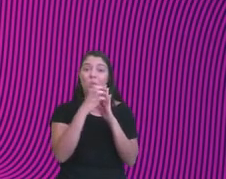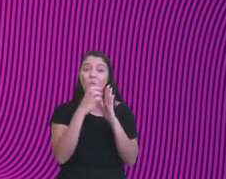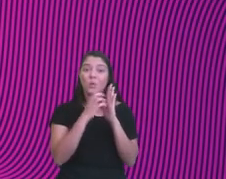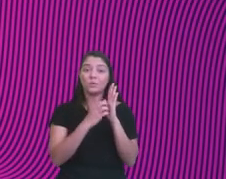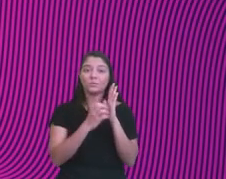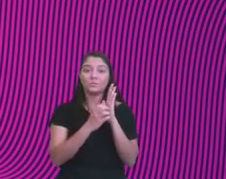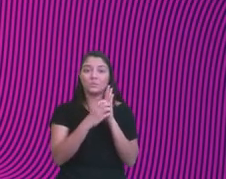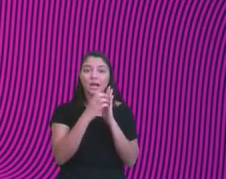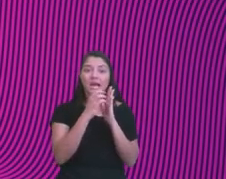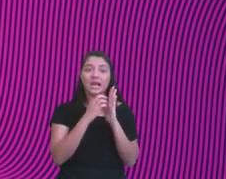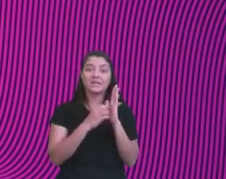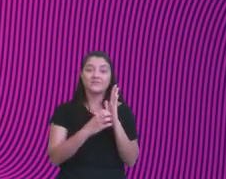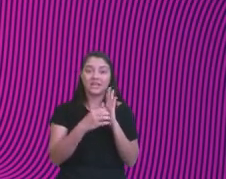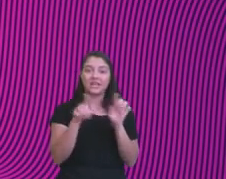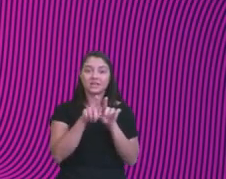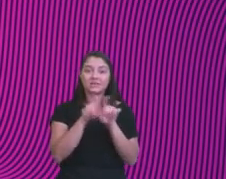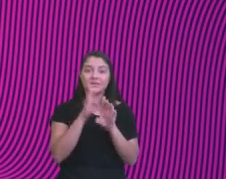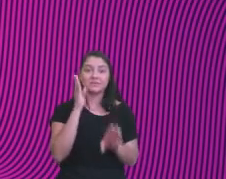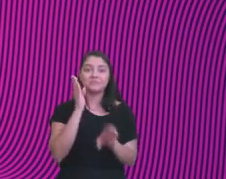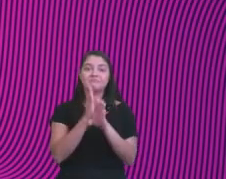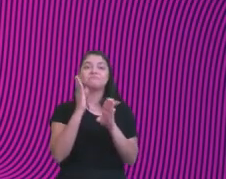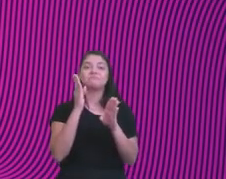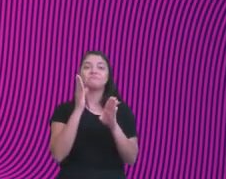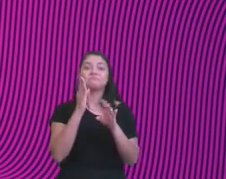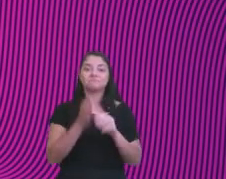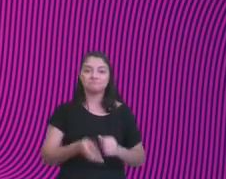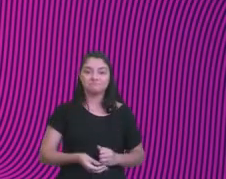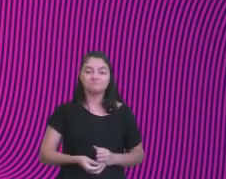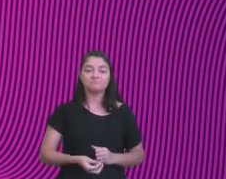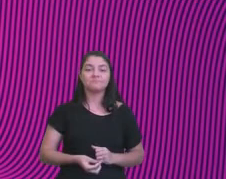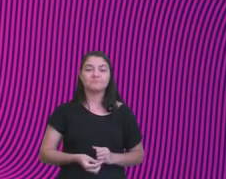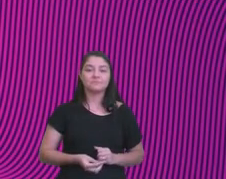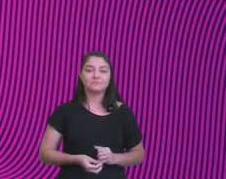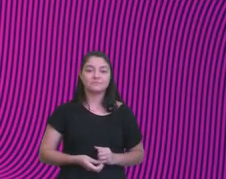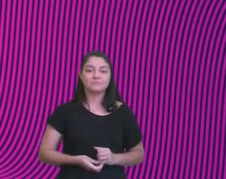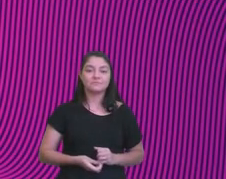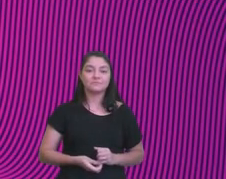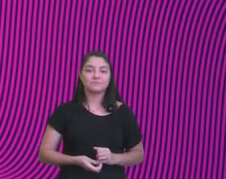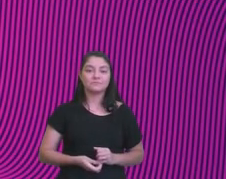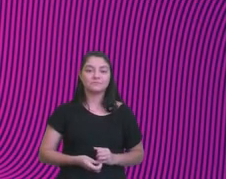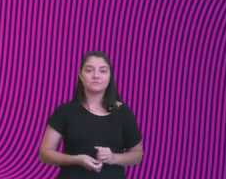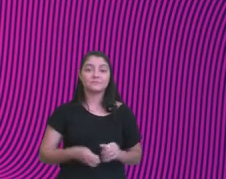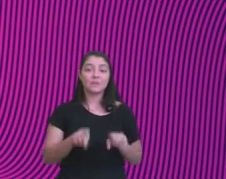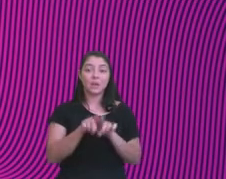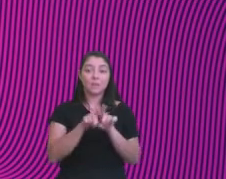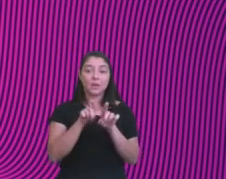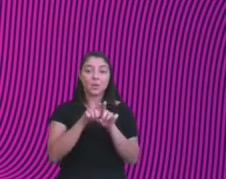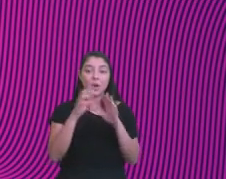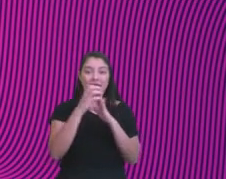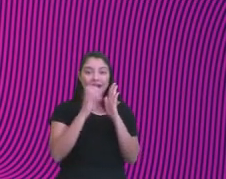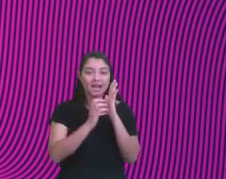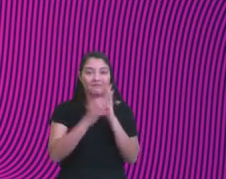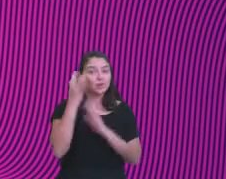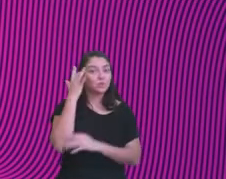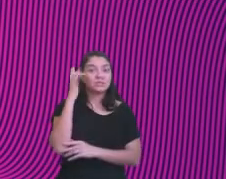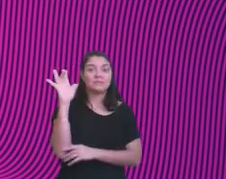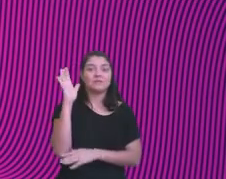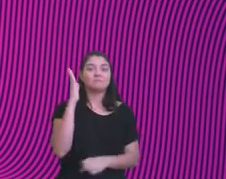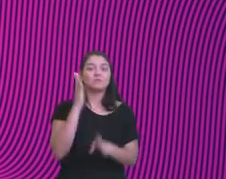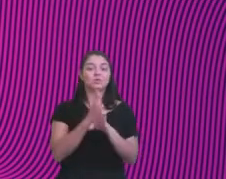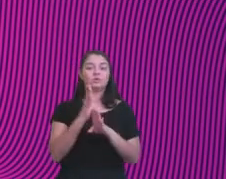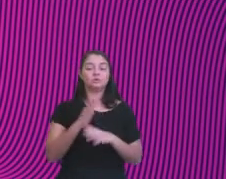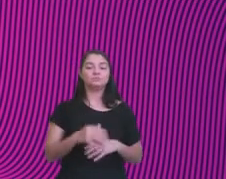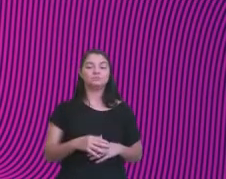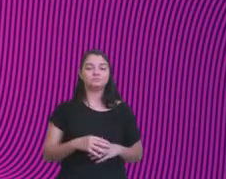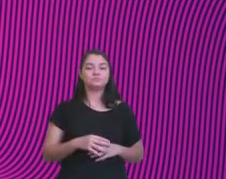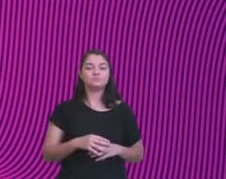diagnosticado, né? O HIV o HIV tinha acabado de ser diagnosticado. Sim. Eu acho que essa